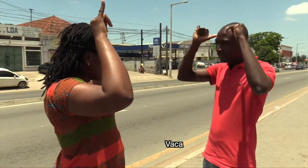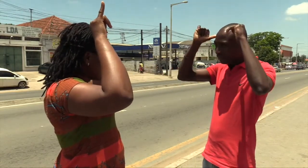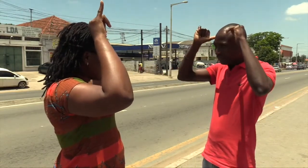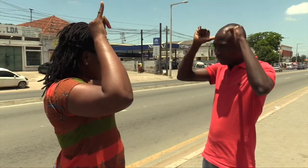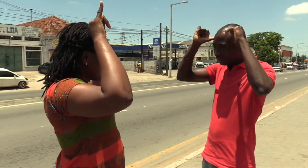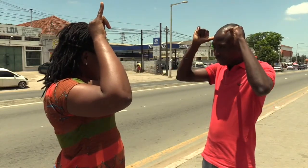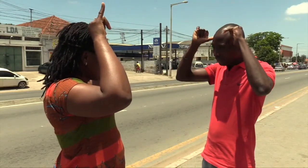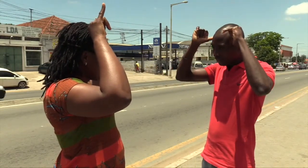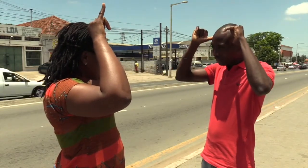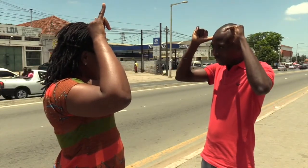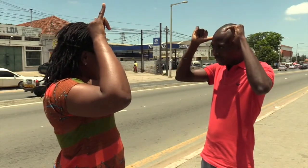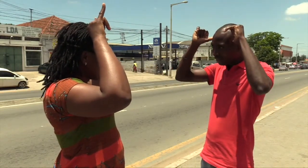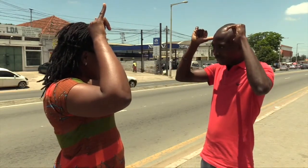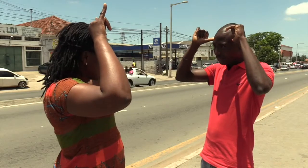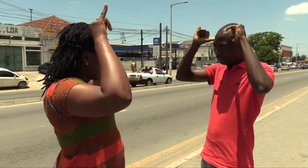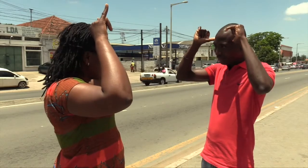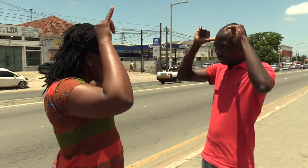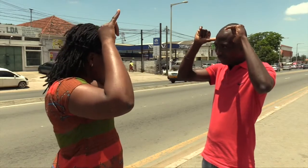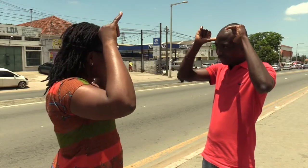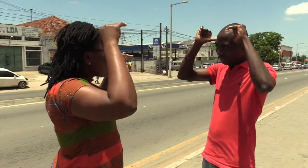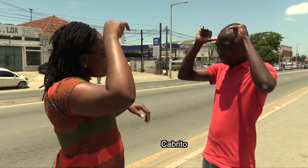Vaca.